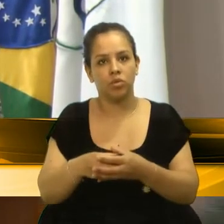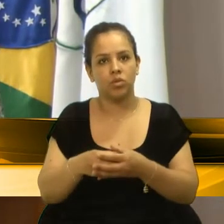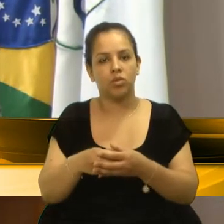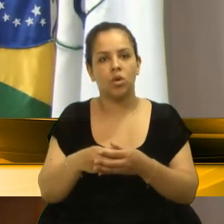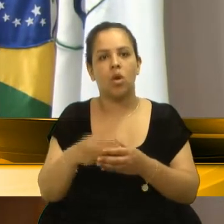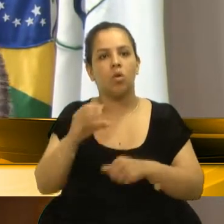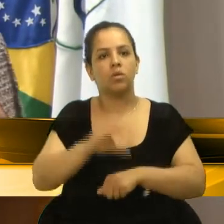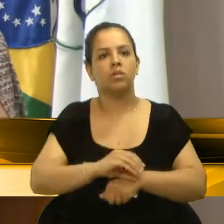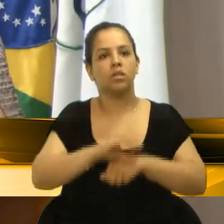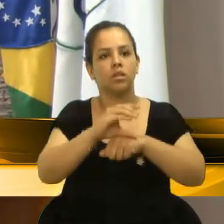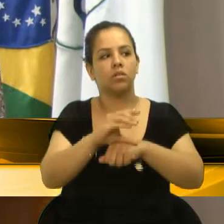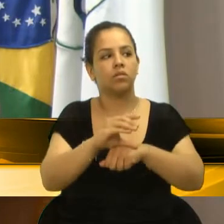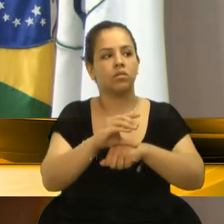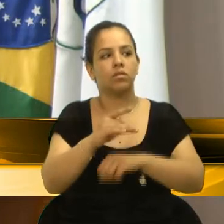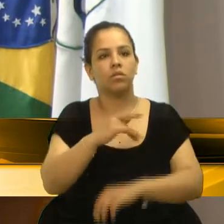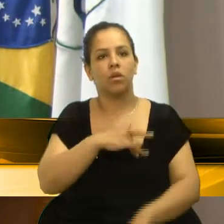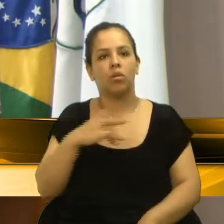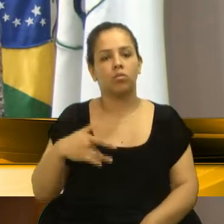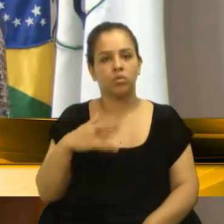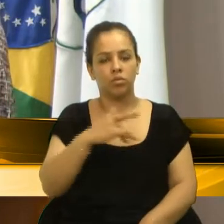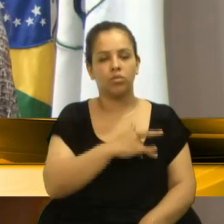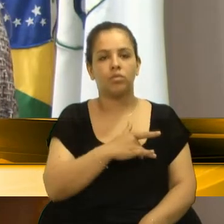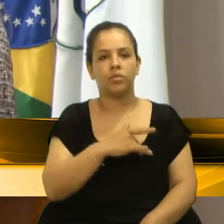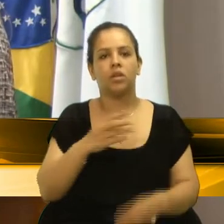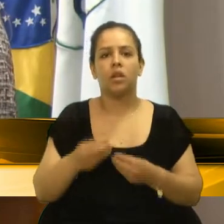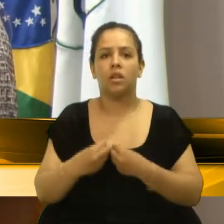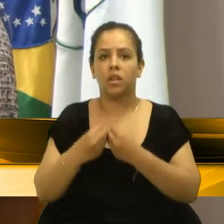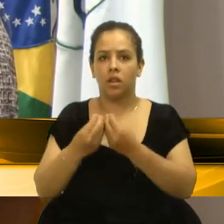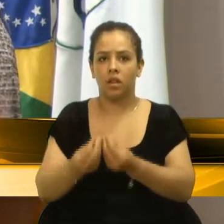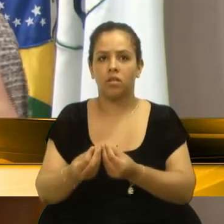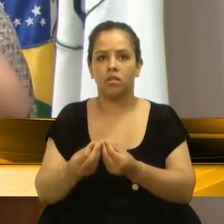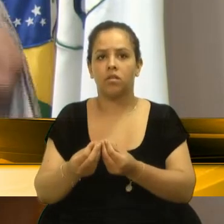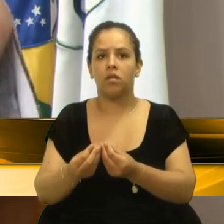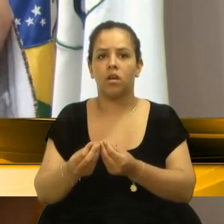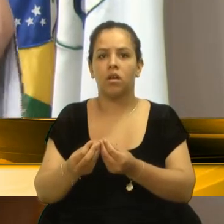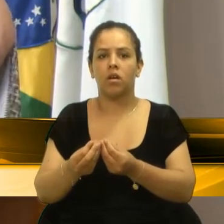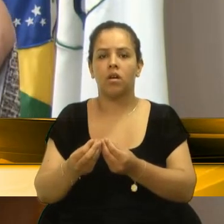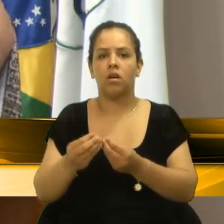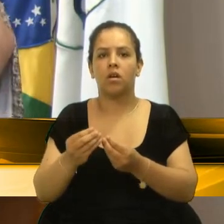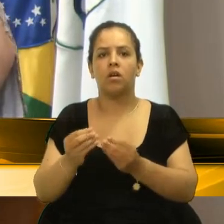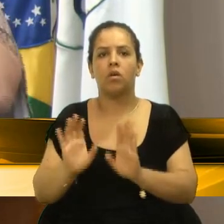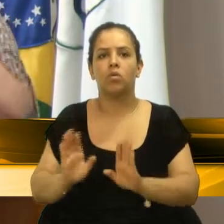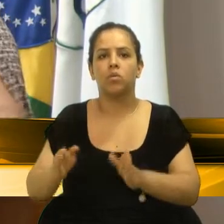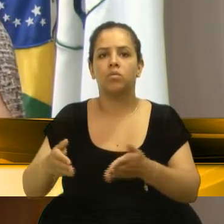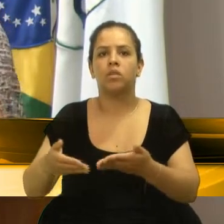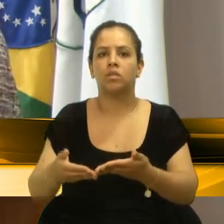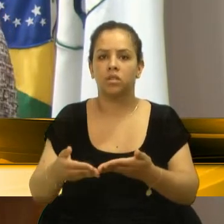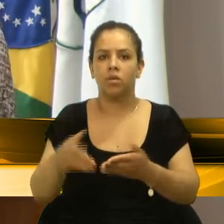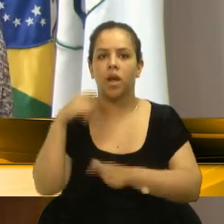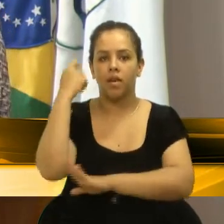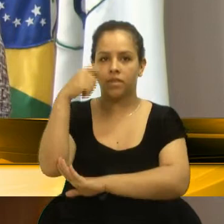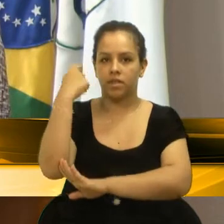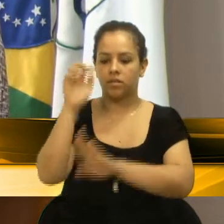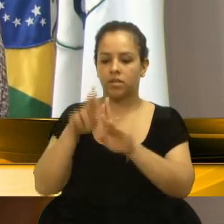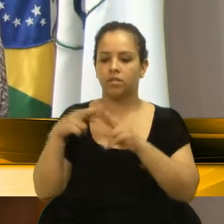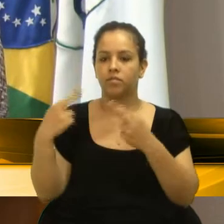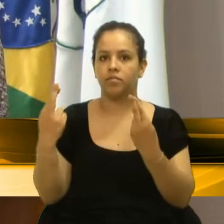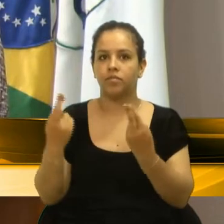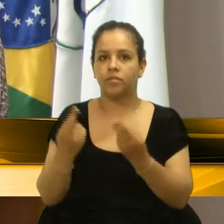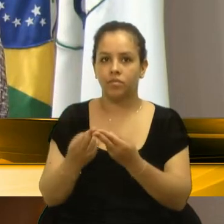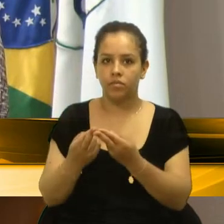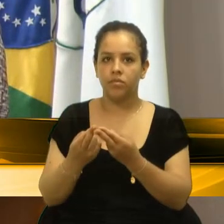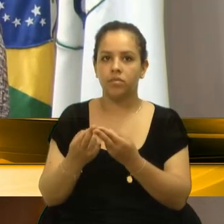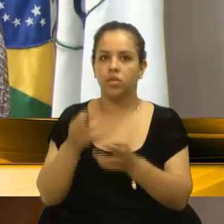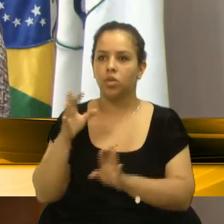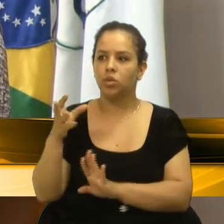Saúde. Foi entregue à comissão processante a gravação da reunião onde foram cumpridas todas